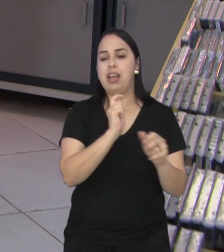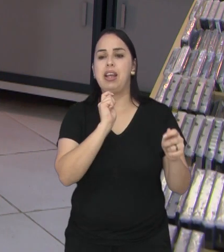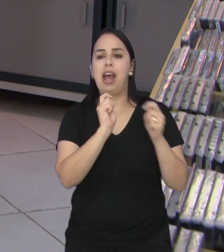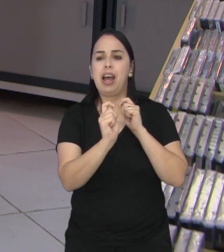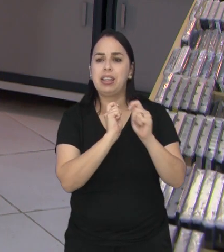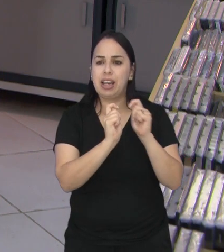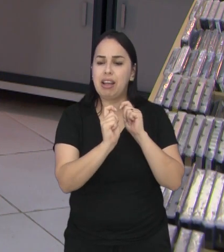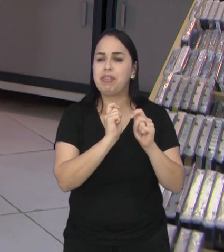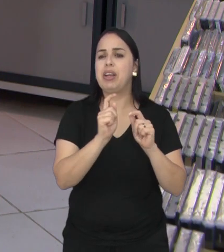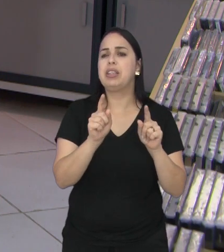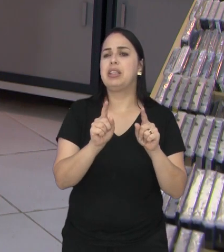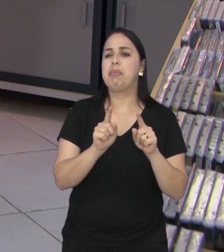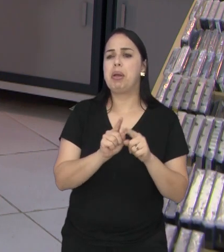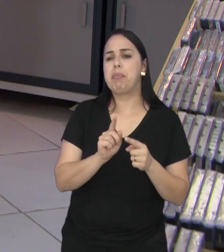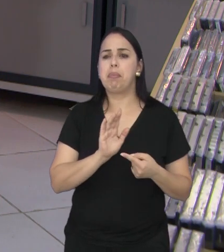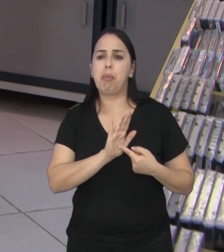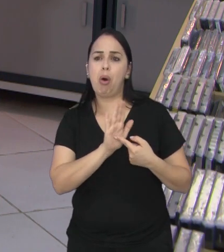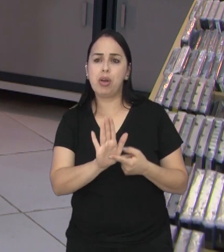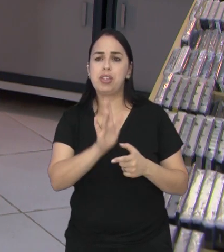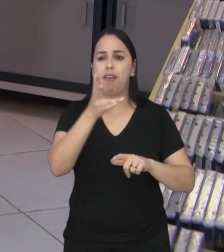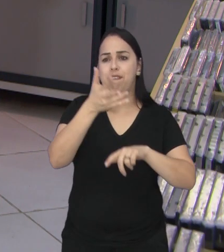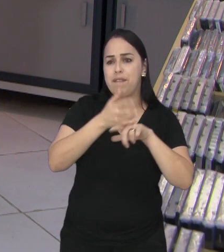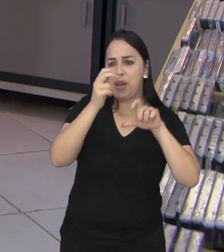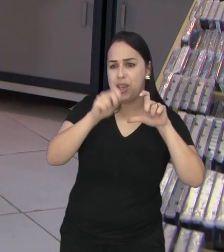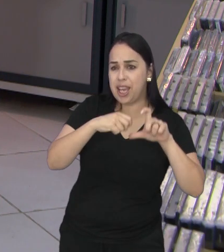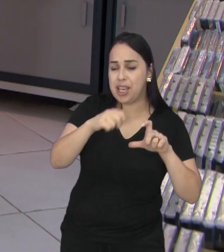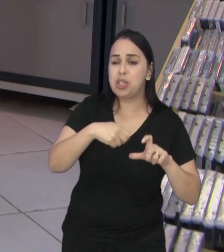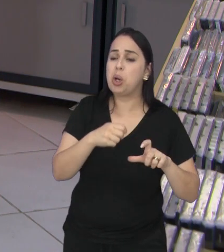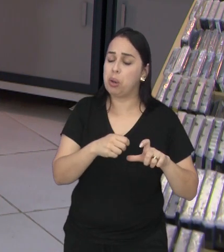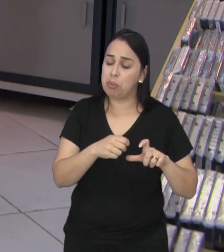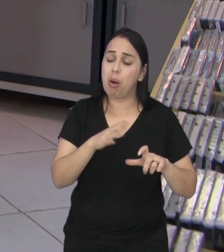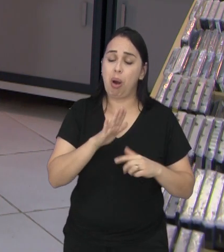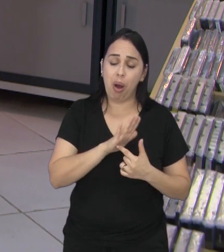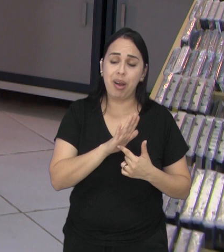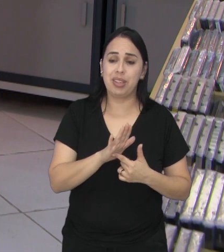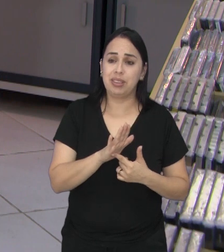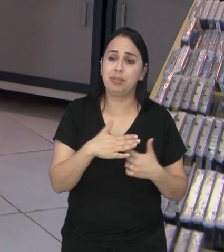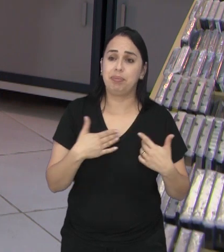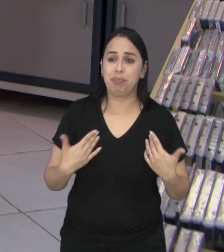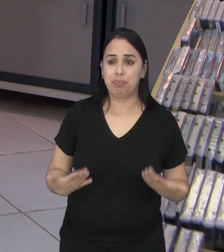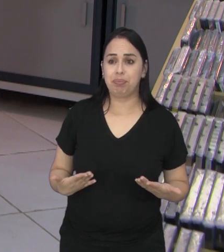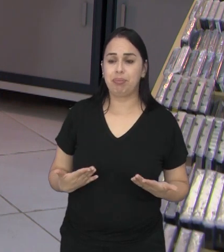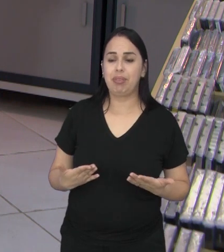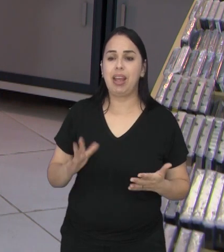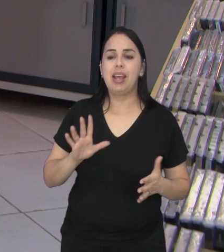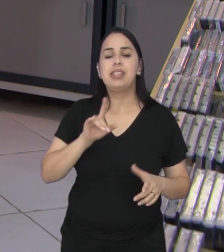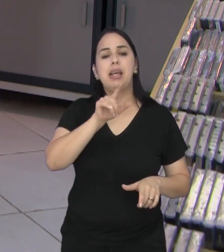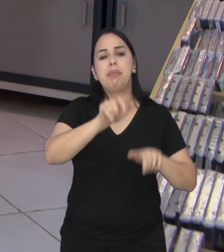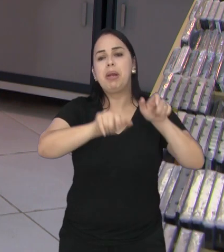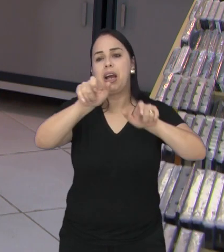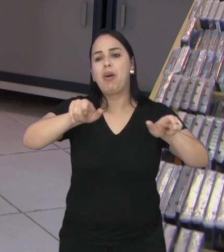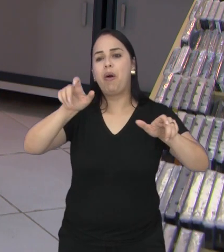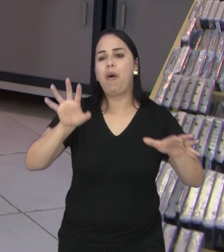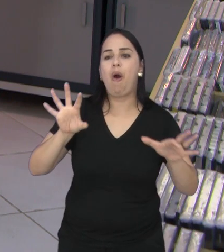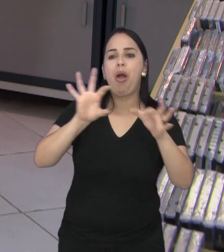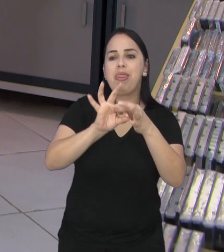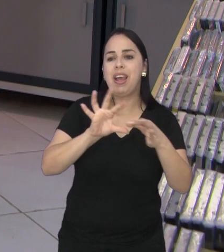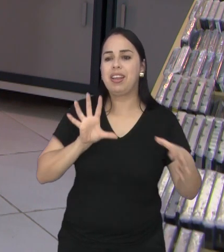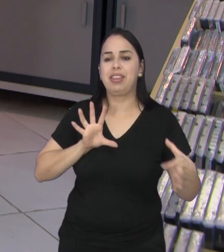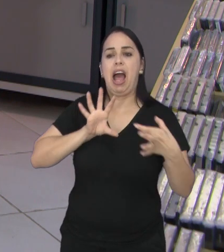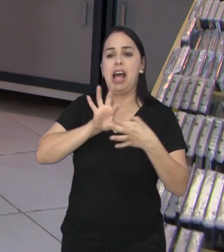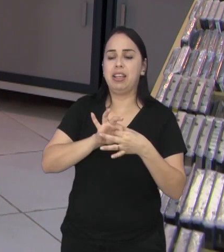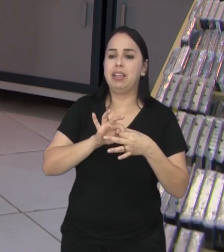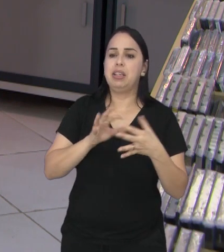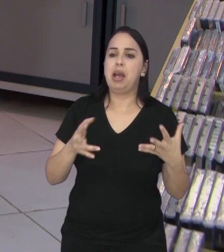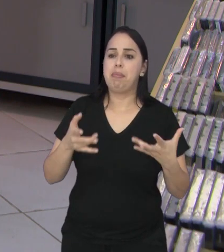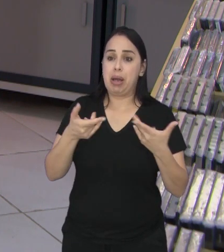ideia, a gente apresenta alguns clipes também, algumas coisas, alguns trabalhos, e é isso. Conectando as pessoas, né? Eu acho que é incrível